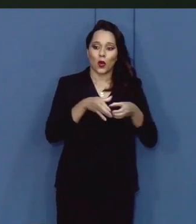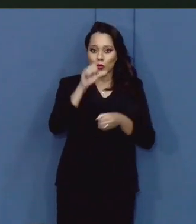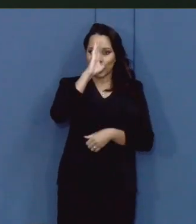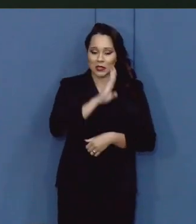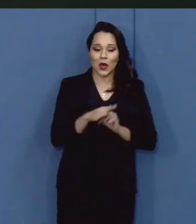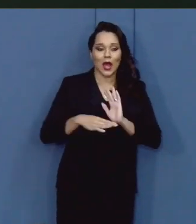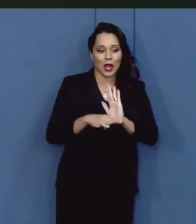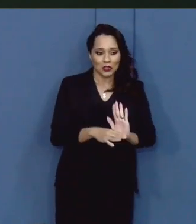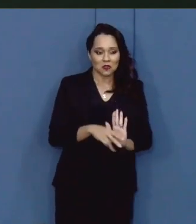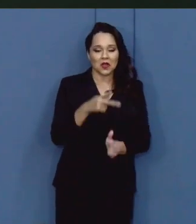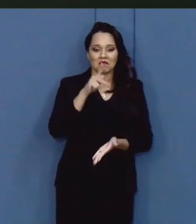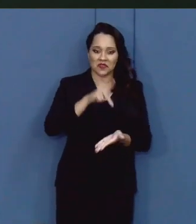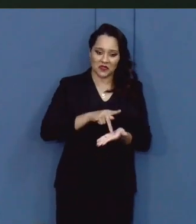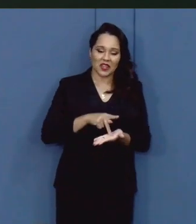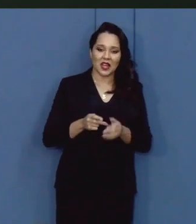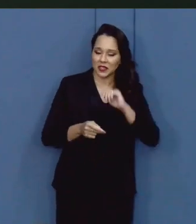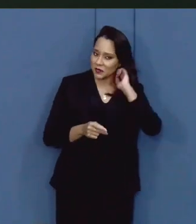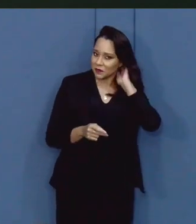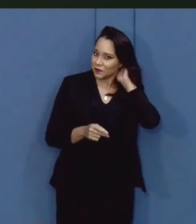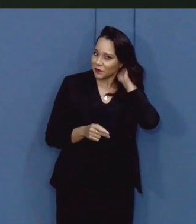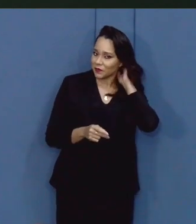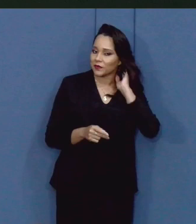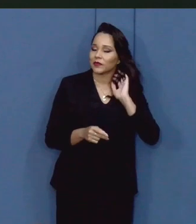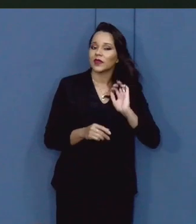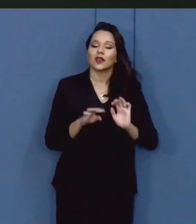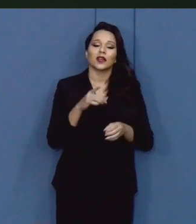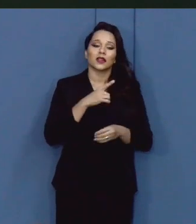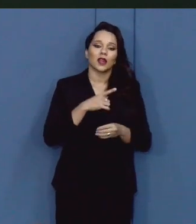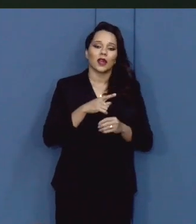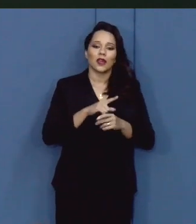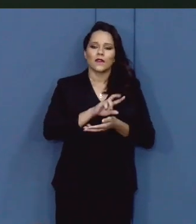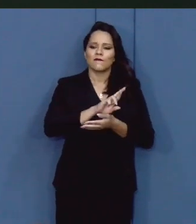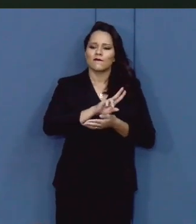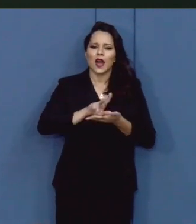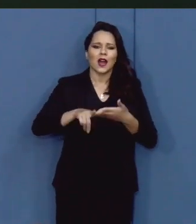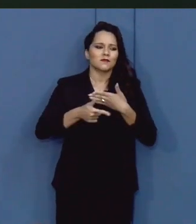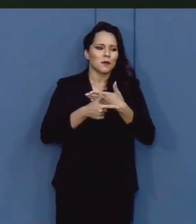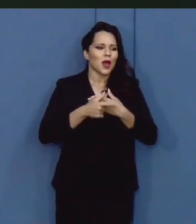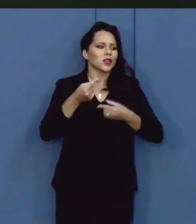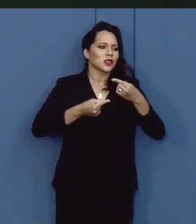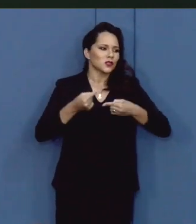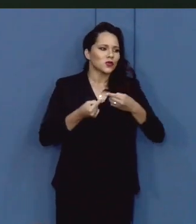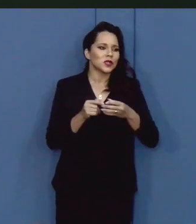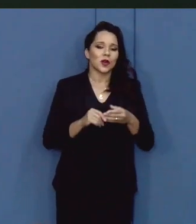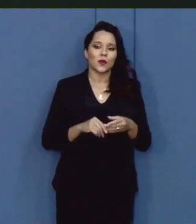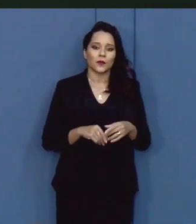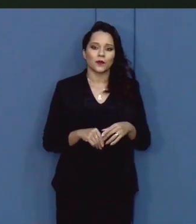delegação brasileira contribui bastante e assume vários papéis na discussão